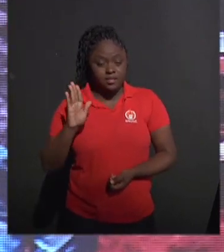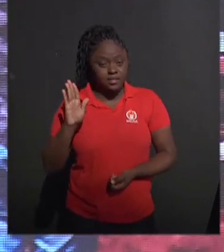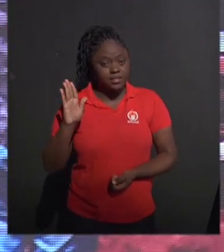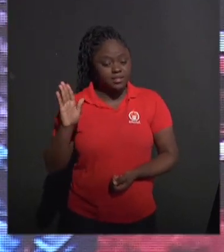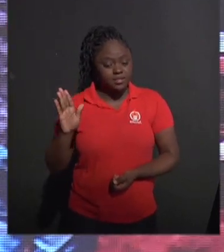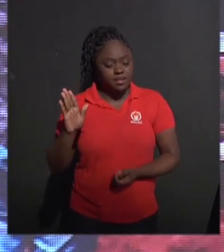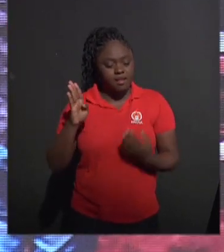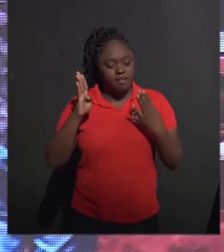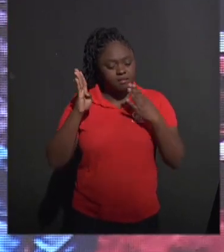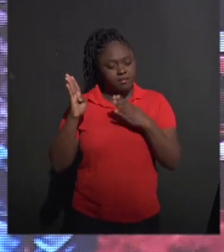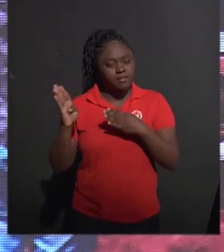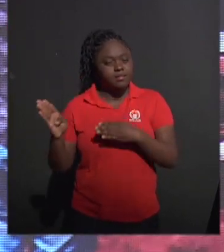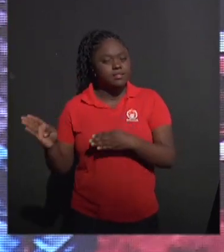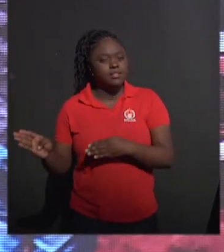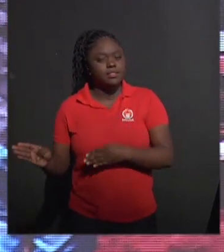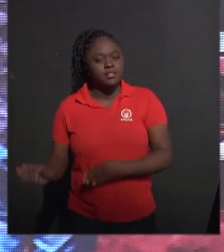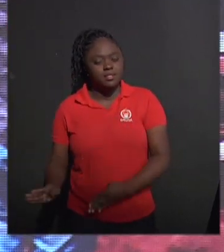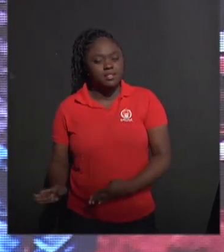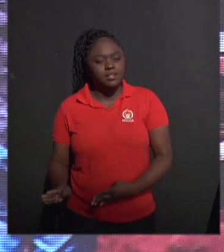é fiel para cumprir.